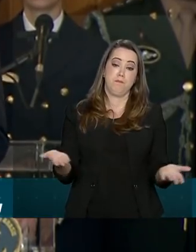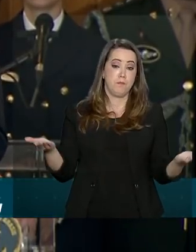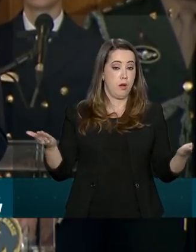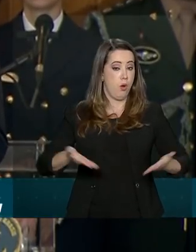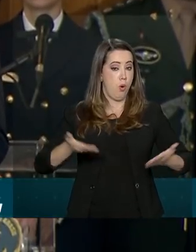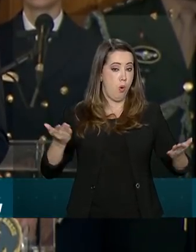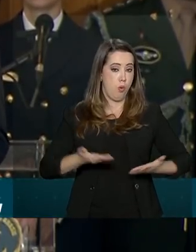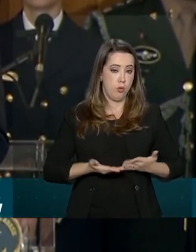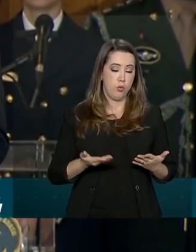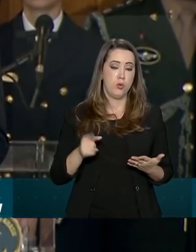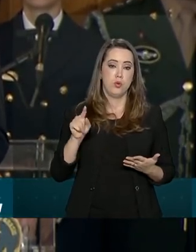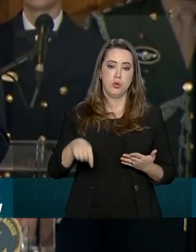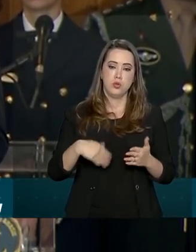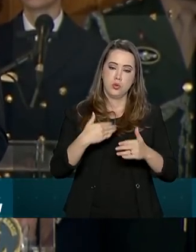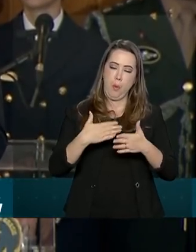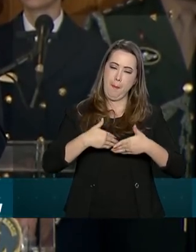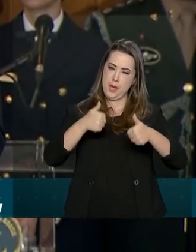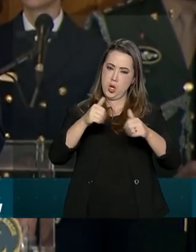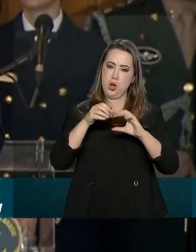da democracia, prezado Dias Toffoli,